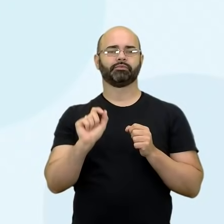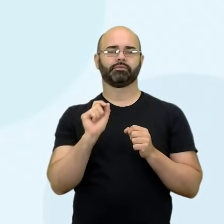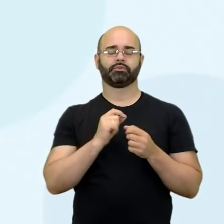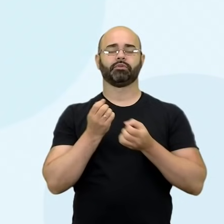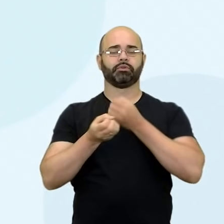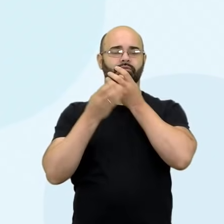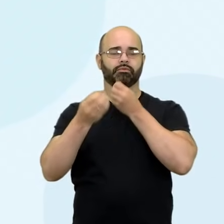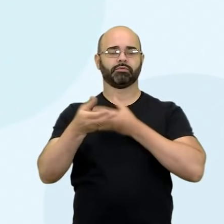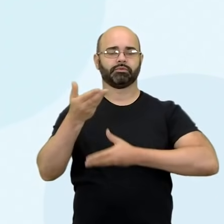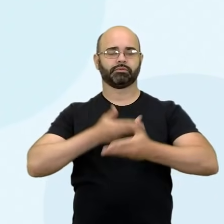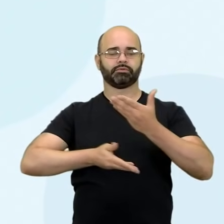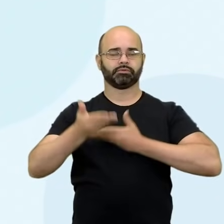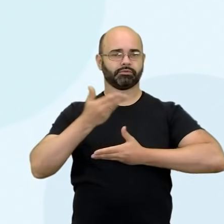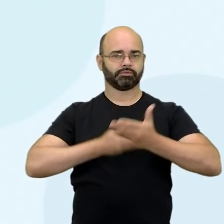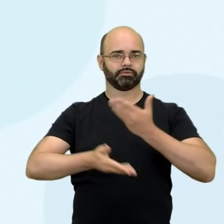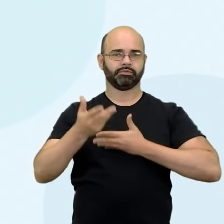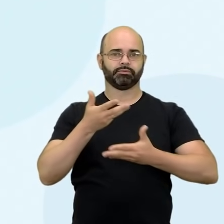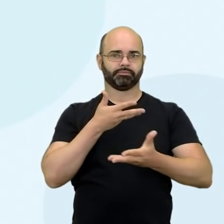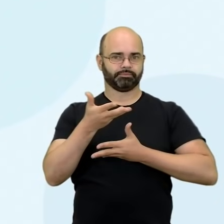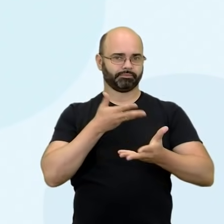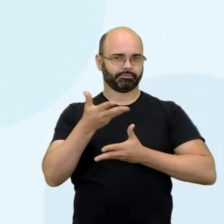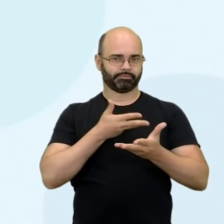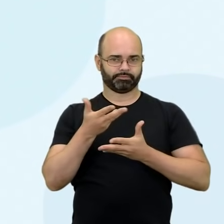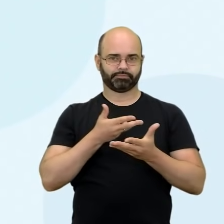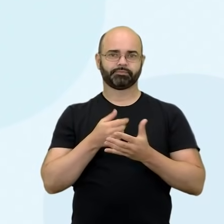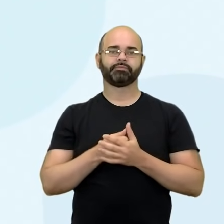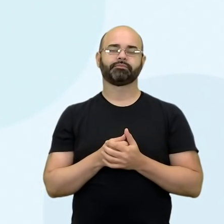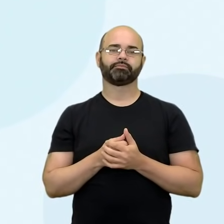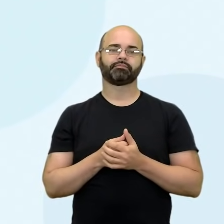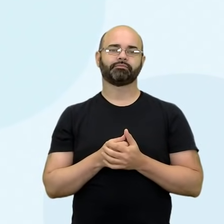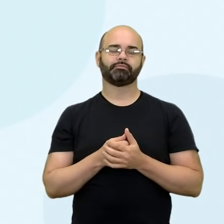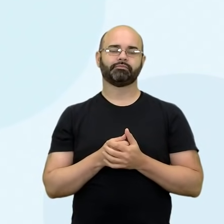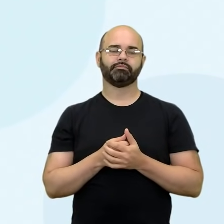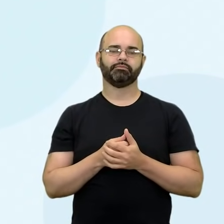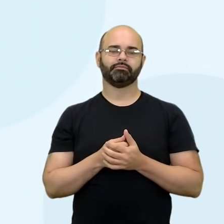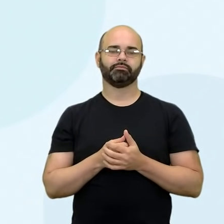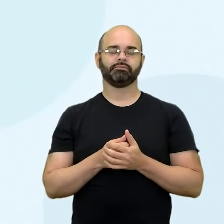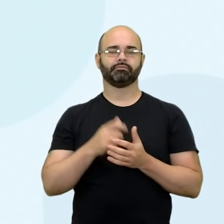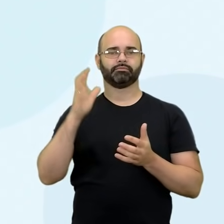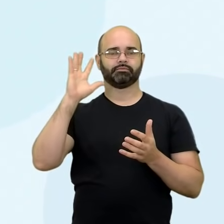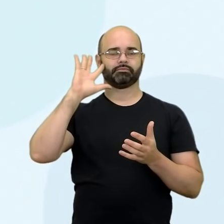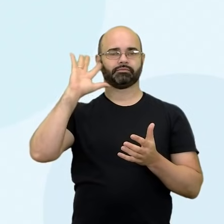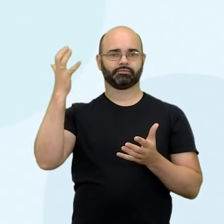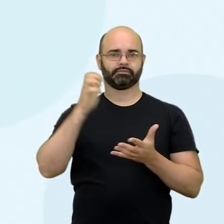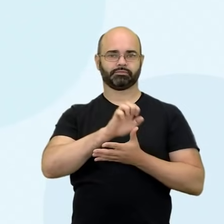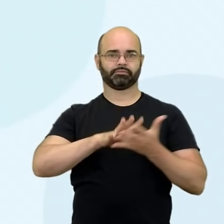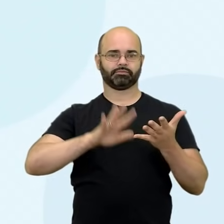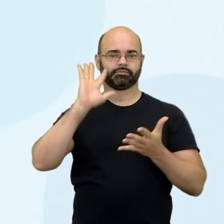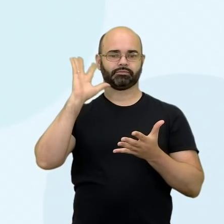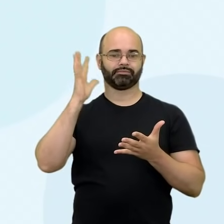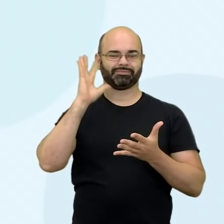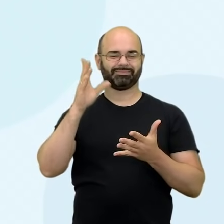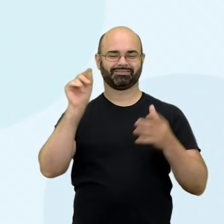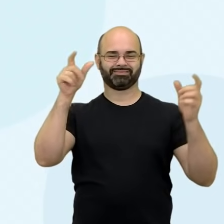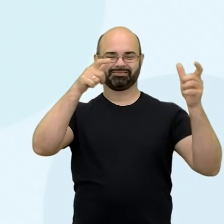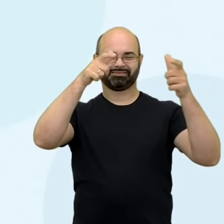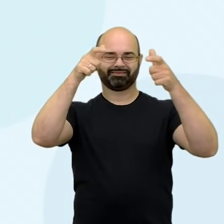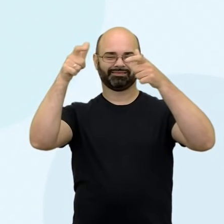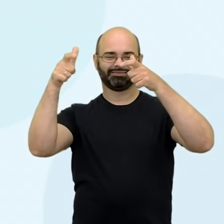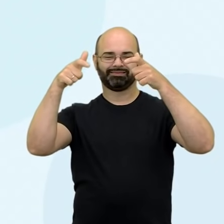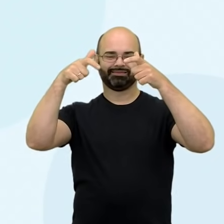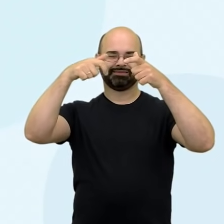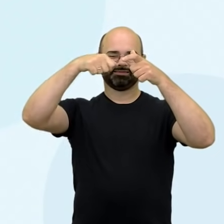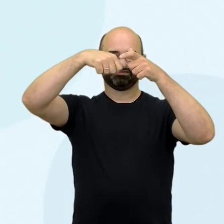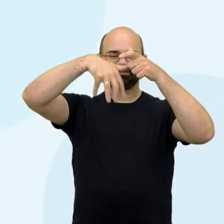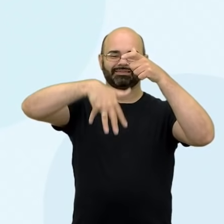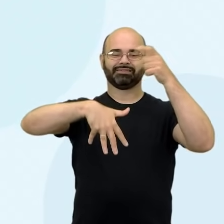informações interagirmos chefe é extremamente importante resolver as atividades E aí vai ter um extraterrestre aí que vai